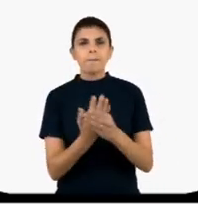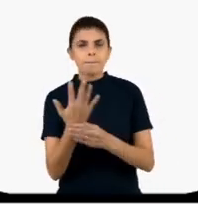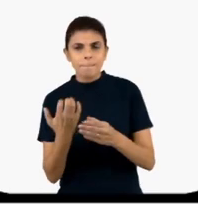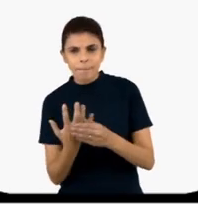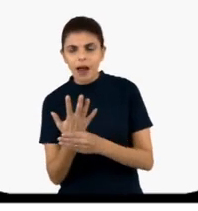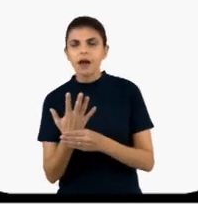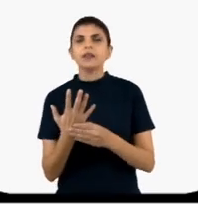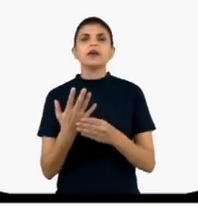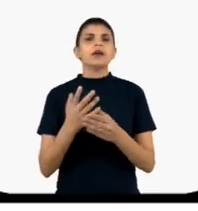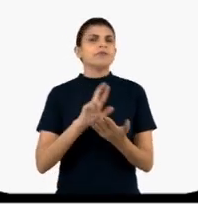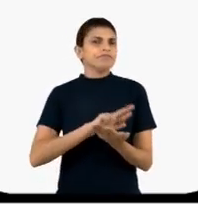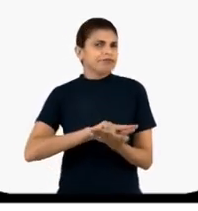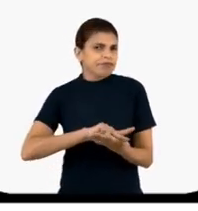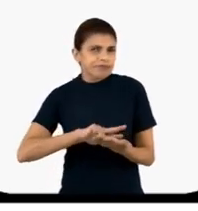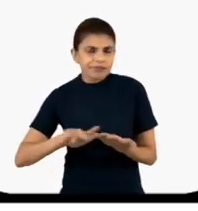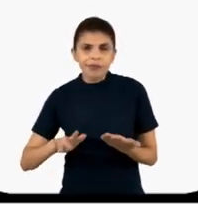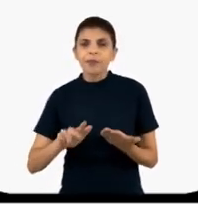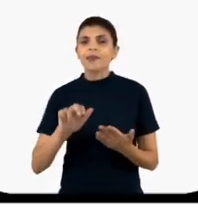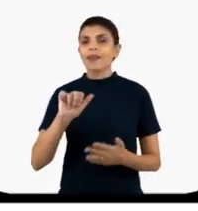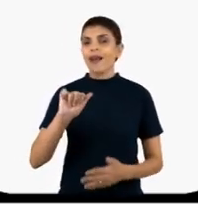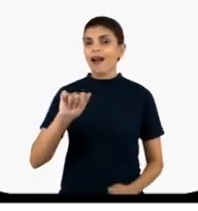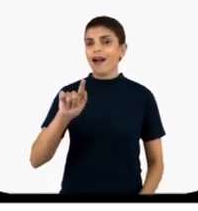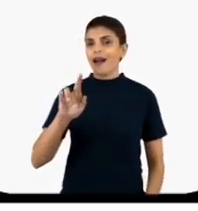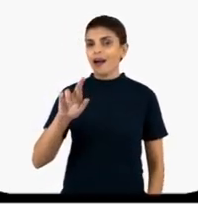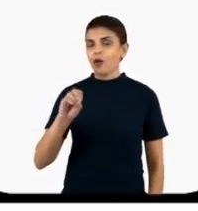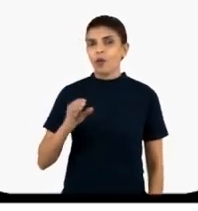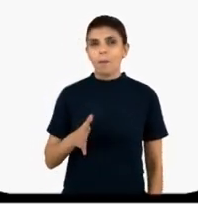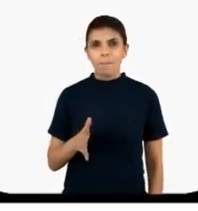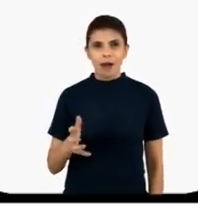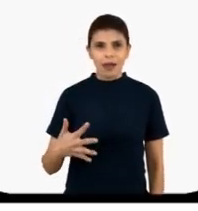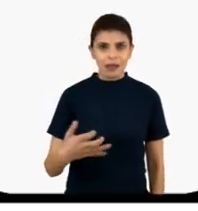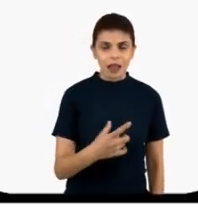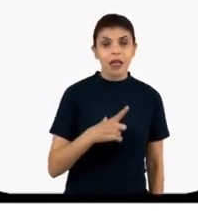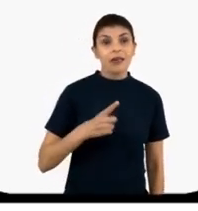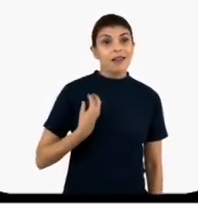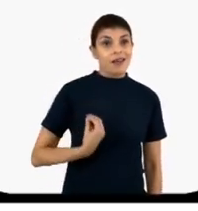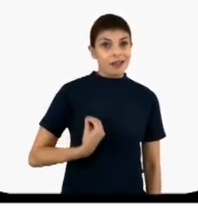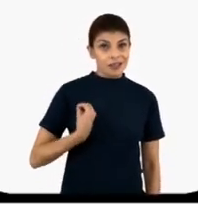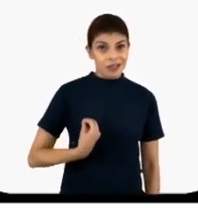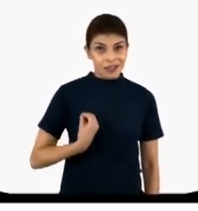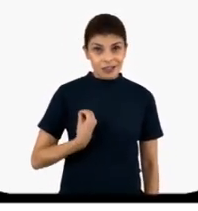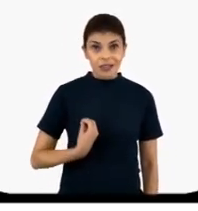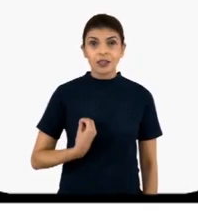plantas, infiltração transiente, agrobactérias, existe também